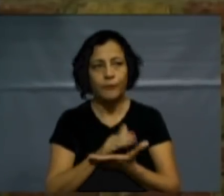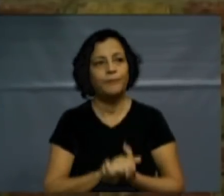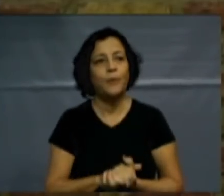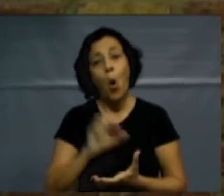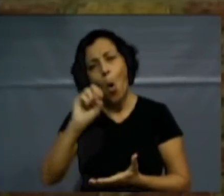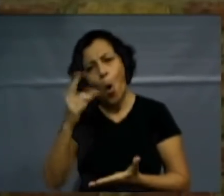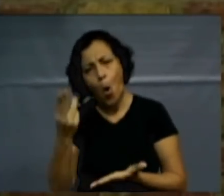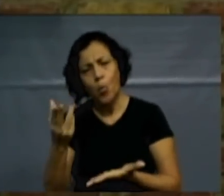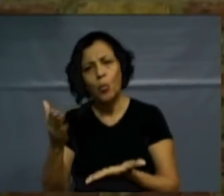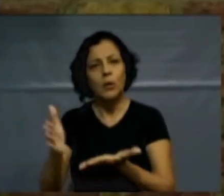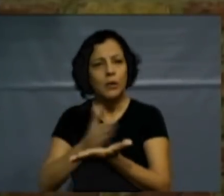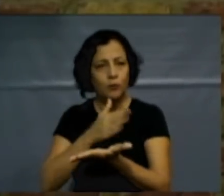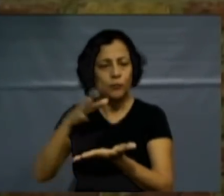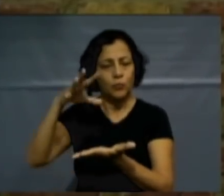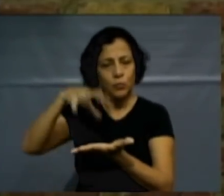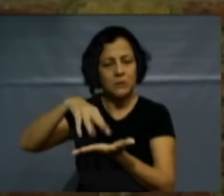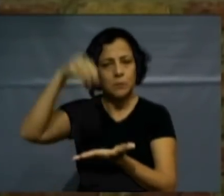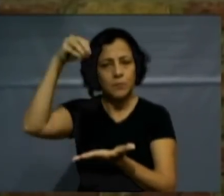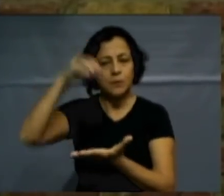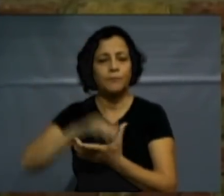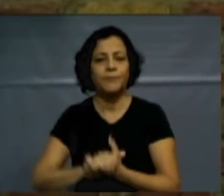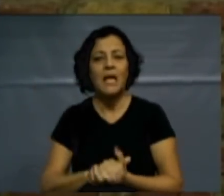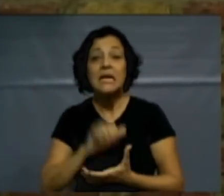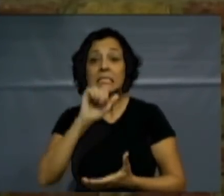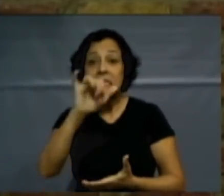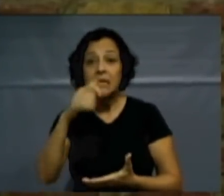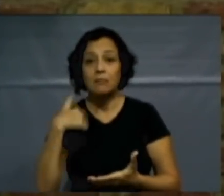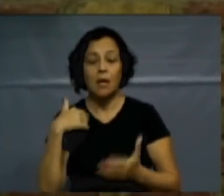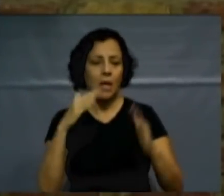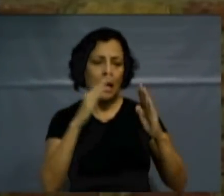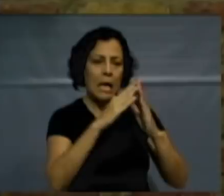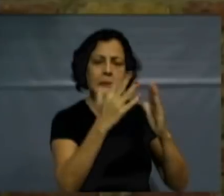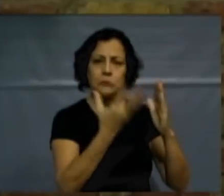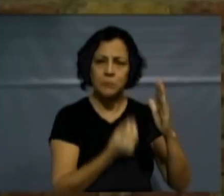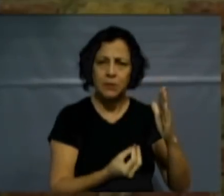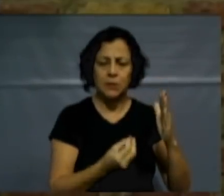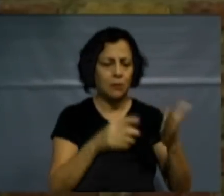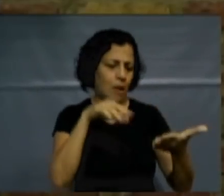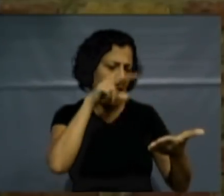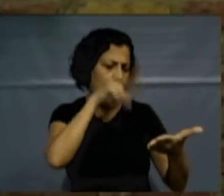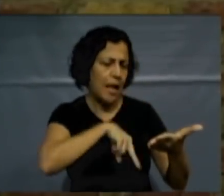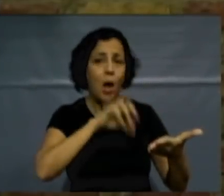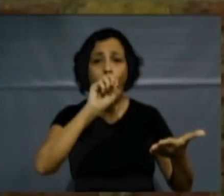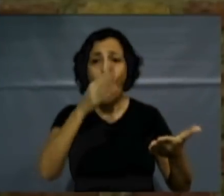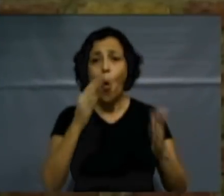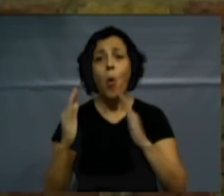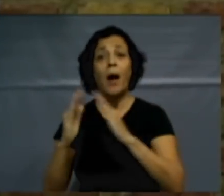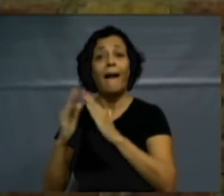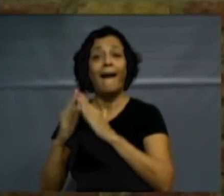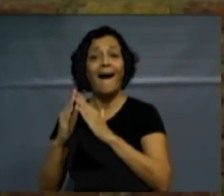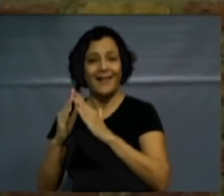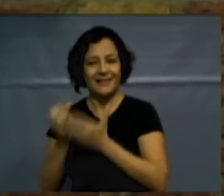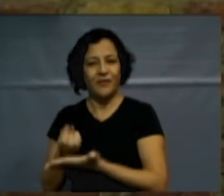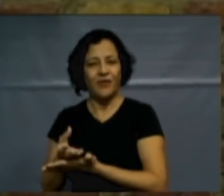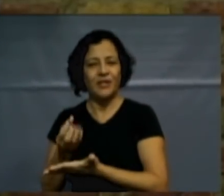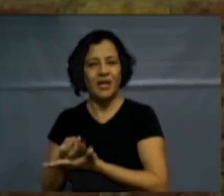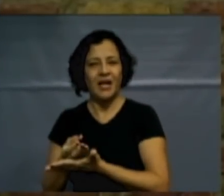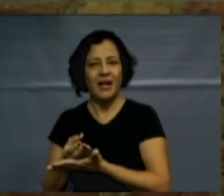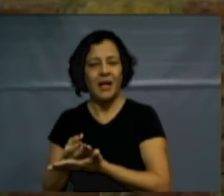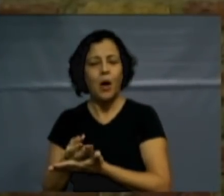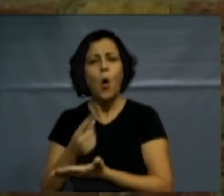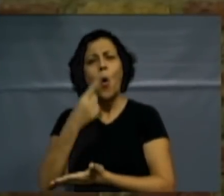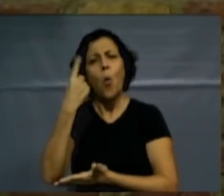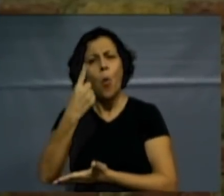A gente lê uma vez, ou estuda uma vez, seja na casa espírita ou no Evangelho no lar. Quando a gente vai fazer a segunda leitura, o que é que